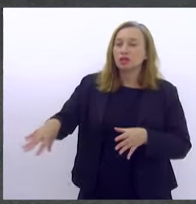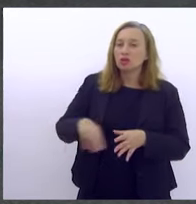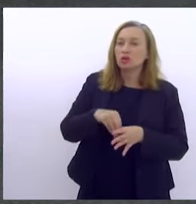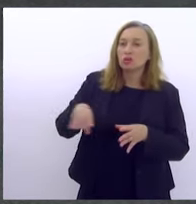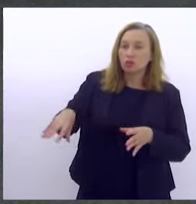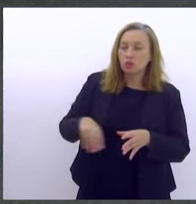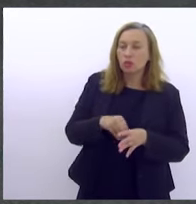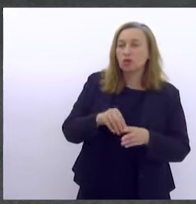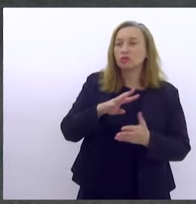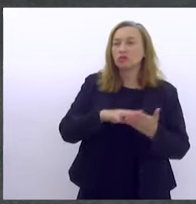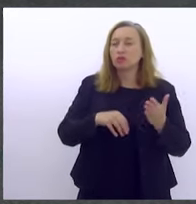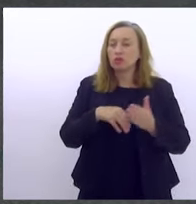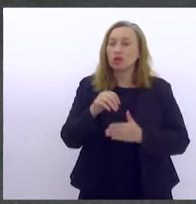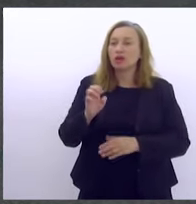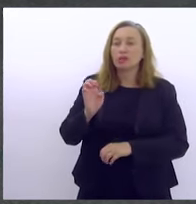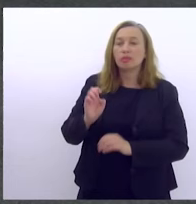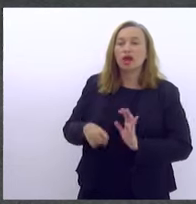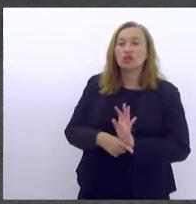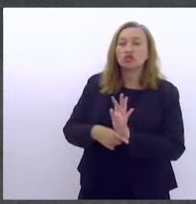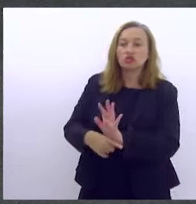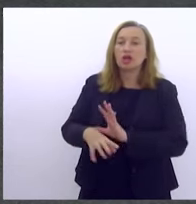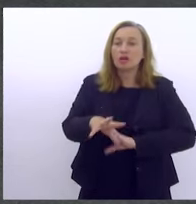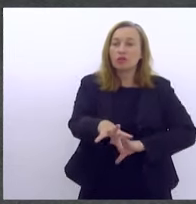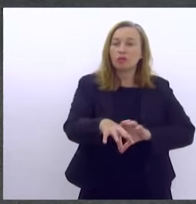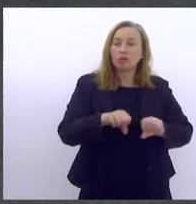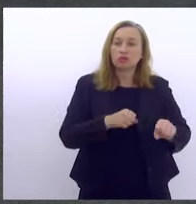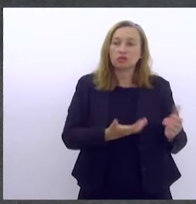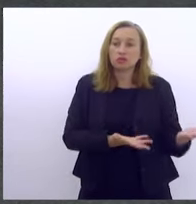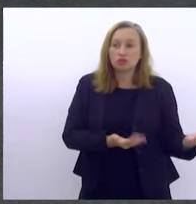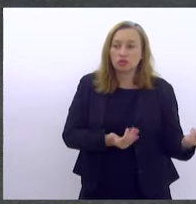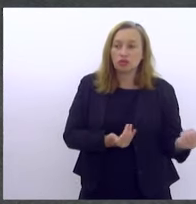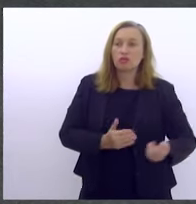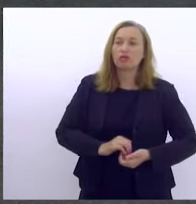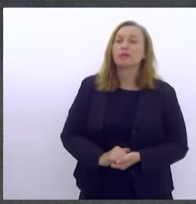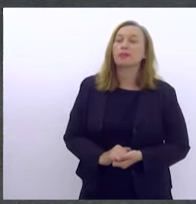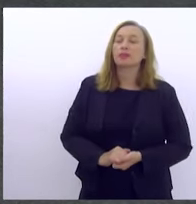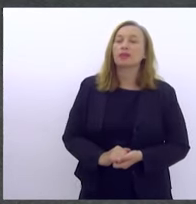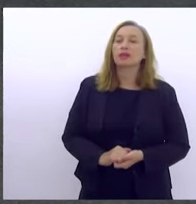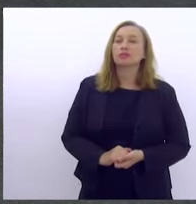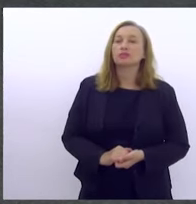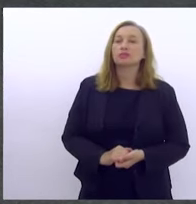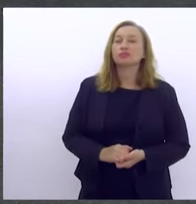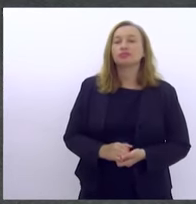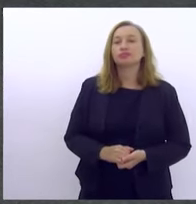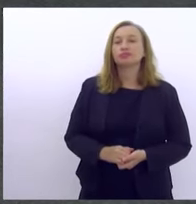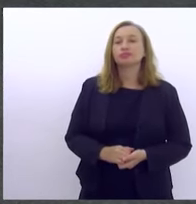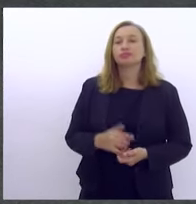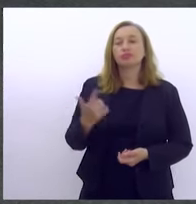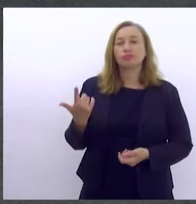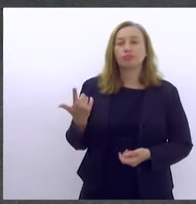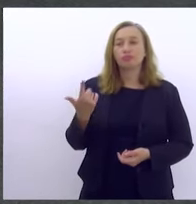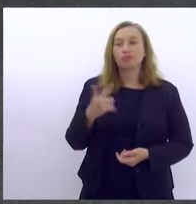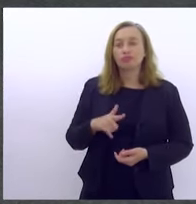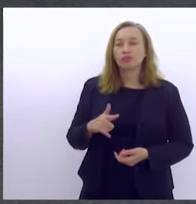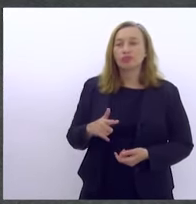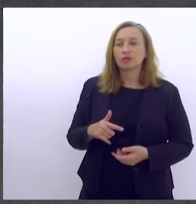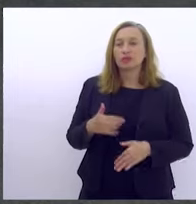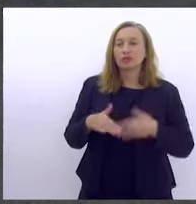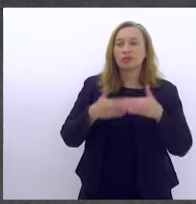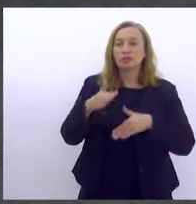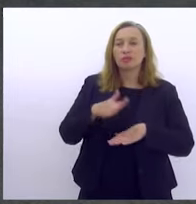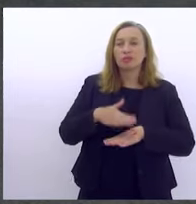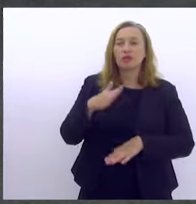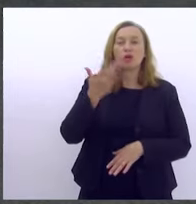calendário, é para enriquecer a formação da nossa juventude, para que a gente saia do lugar de mistificação. Eu acho